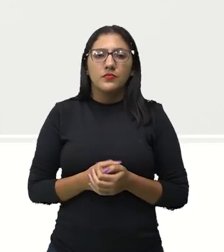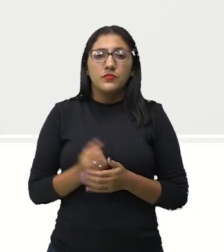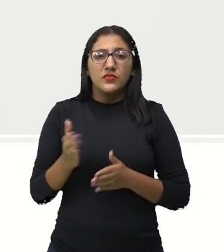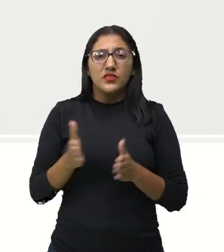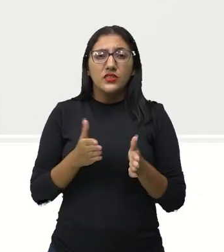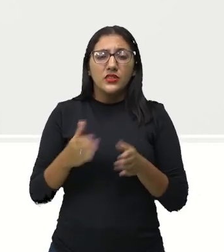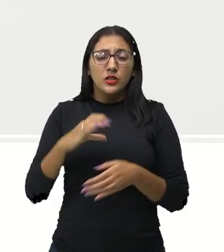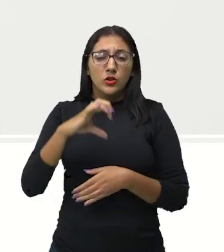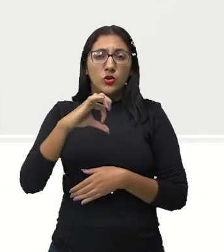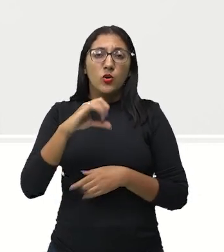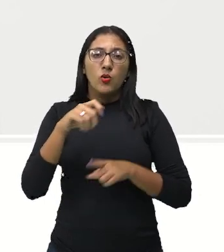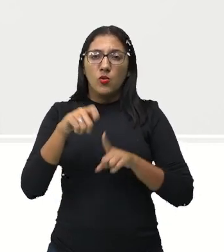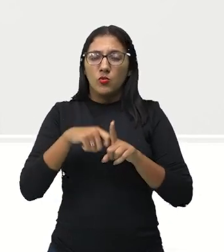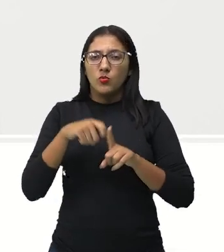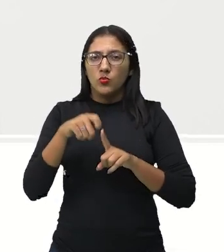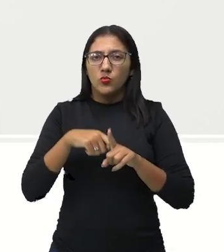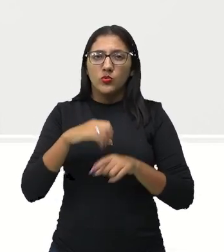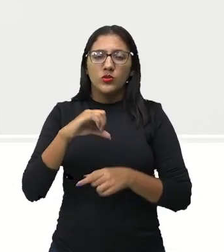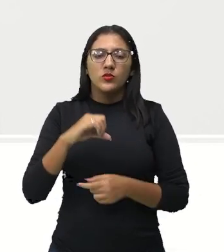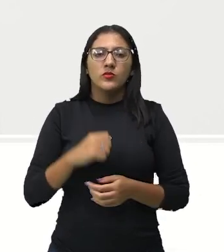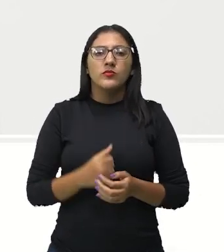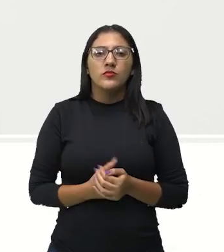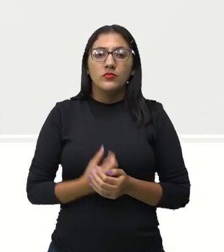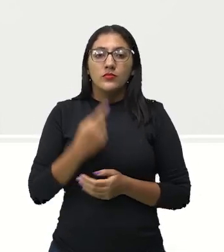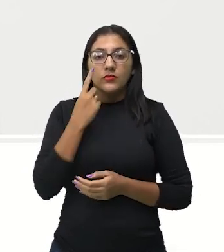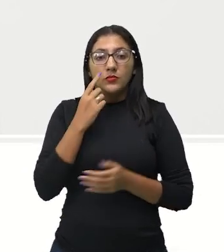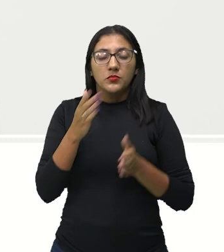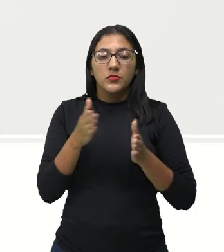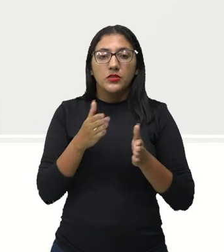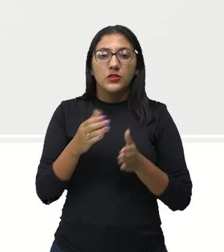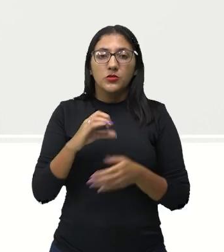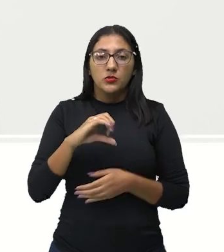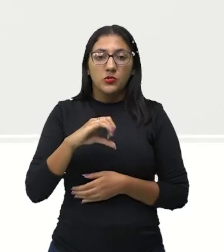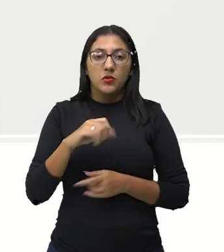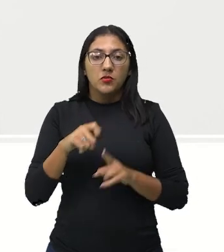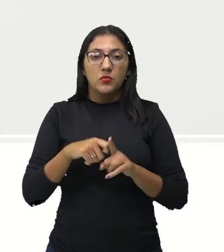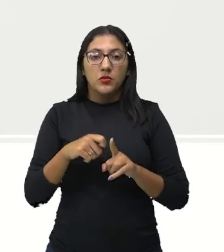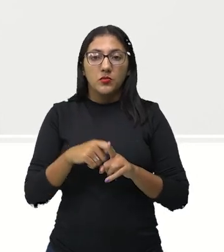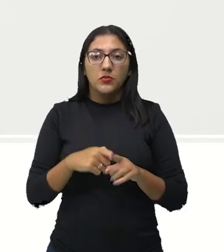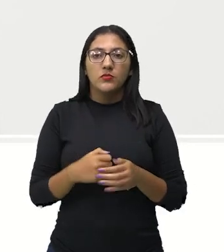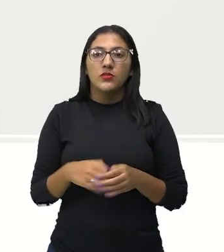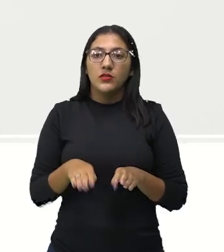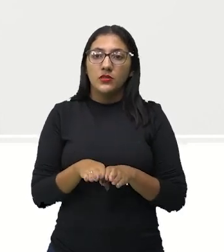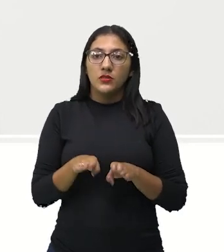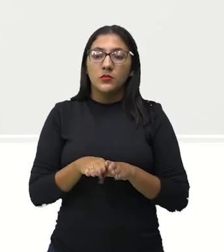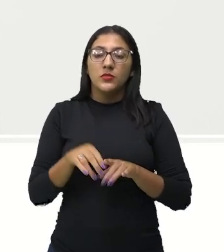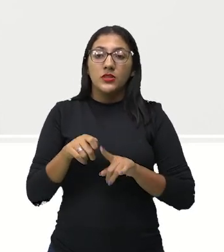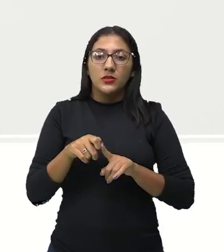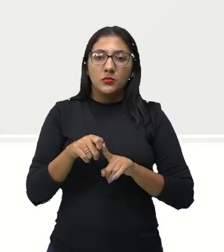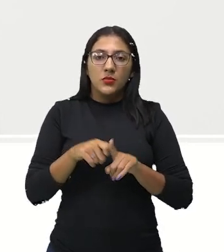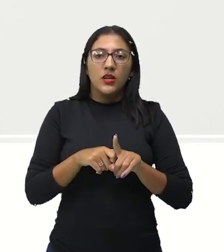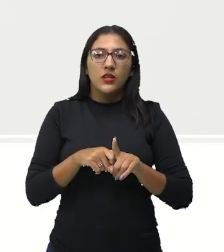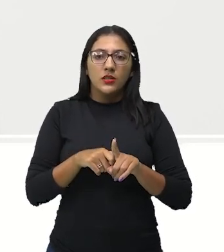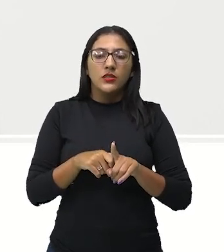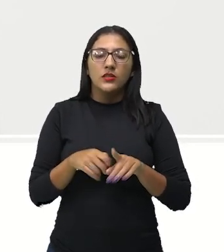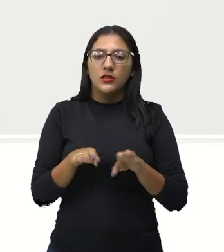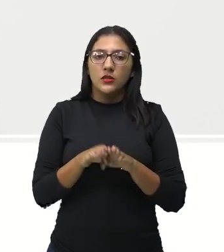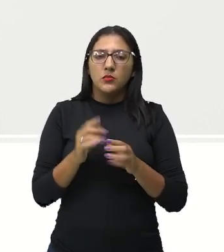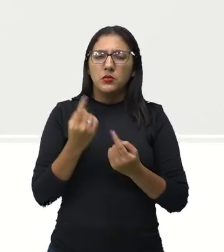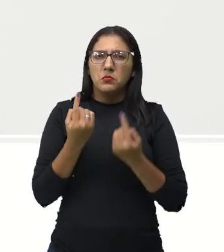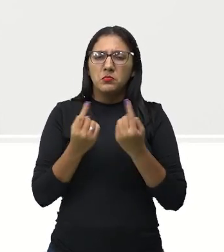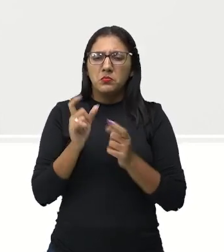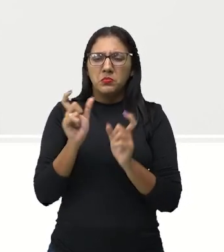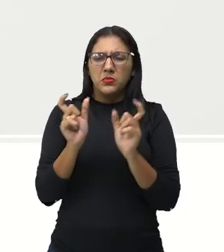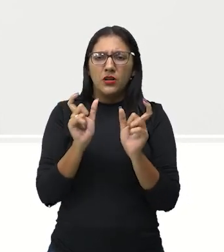Por 9 meses. E perceba, olha só, 9 meses, ó, e a taxa também está em mês, tá? Isso aqui é importante também a gente ficar atento com esse